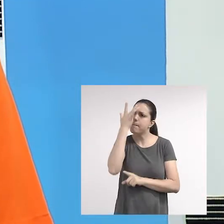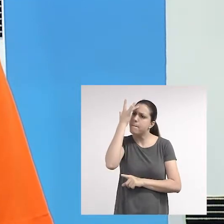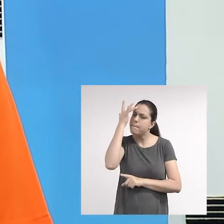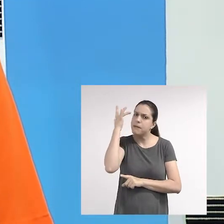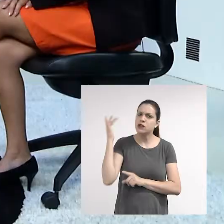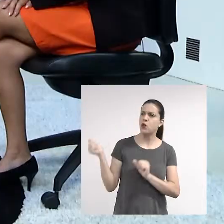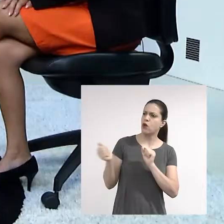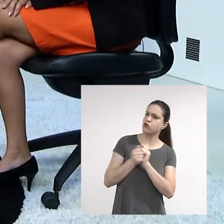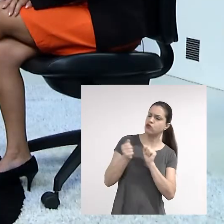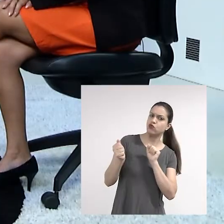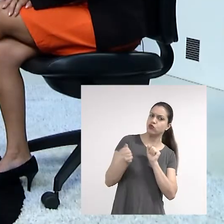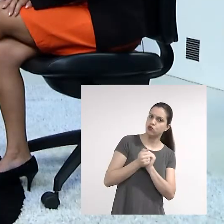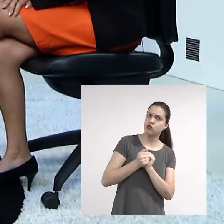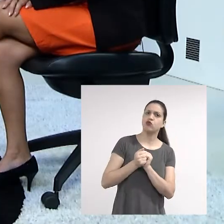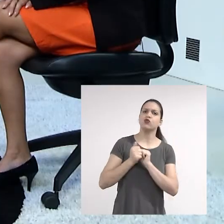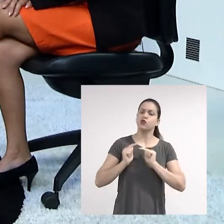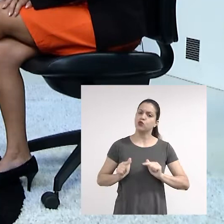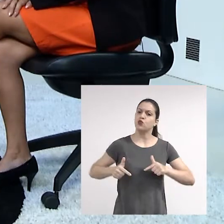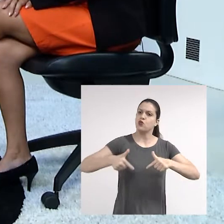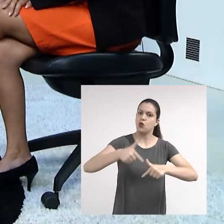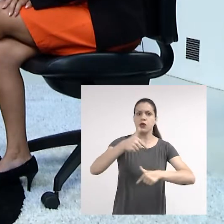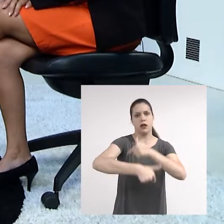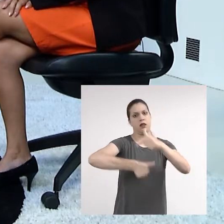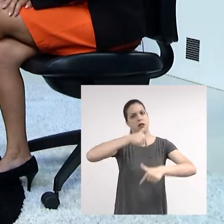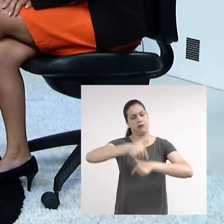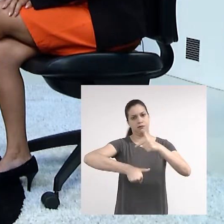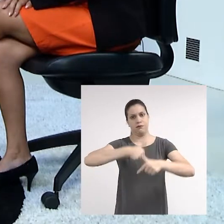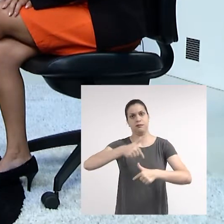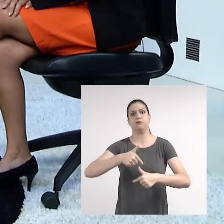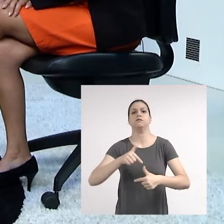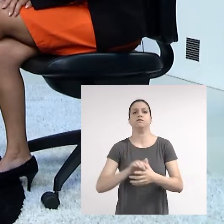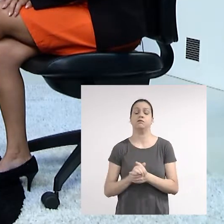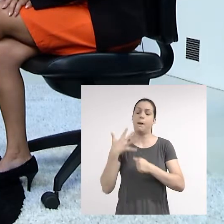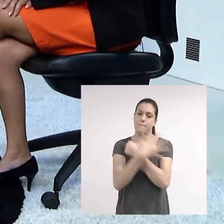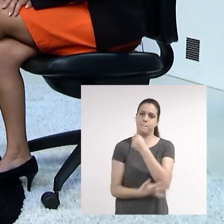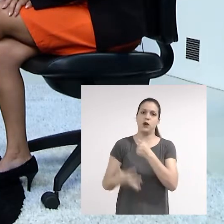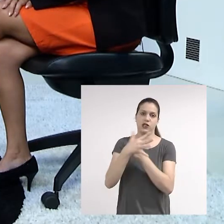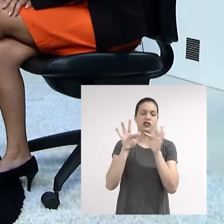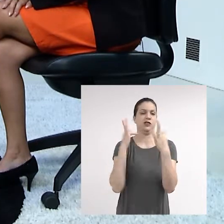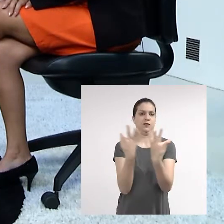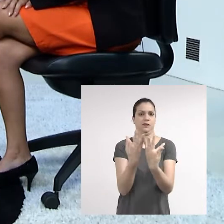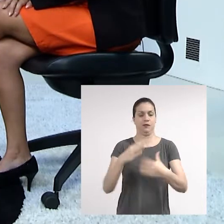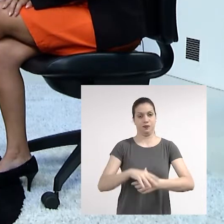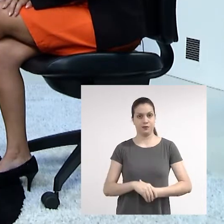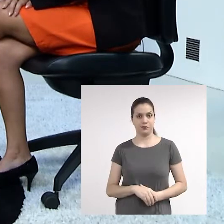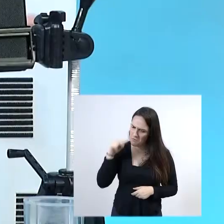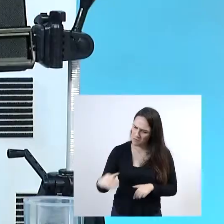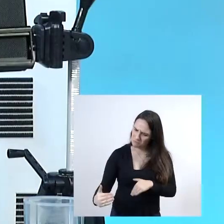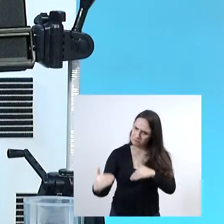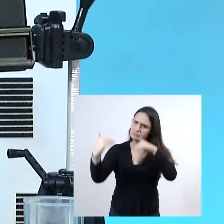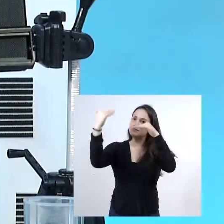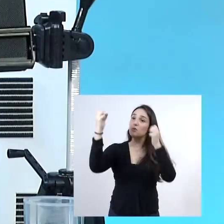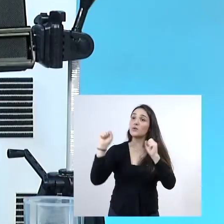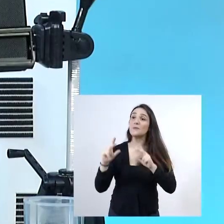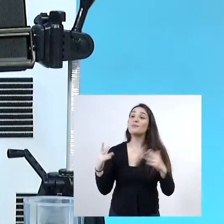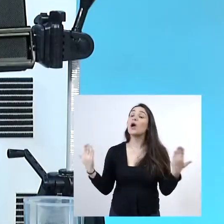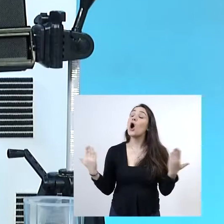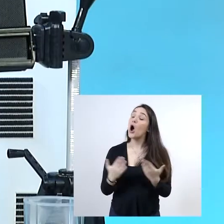nós nessa tarefa aí, nesse chamado do bem de proteger a família. Até a